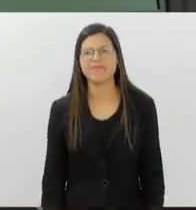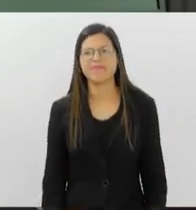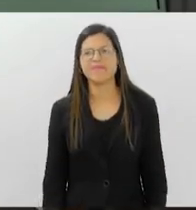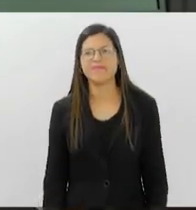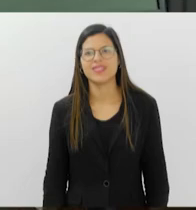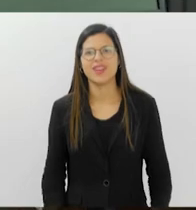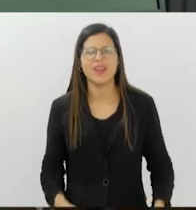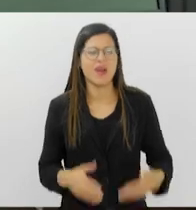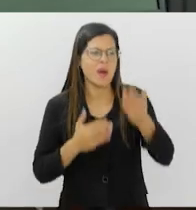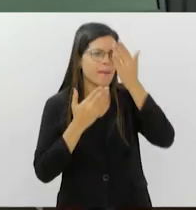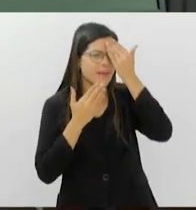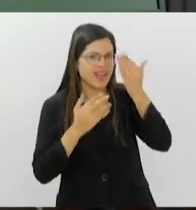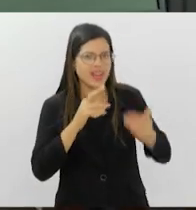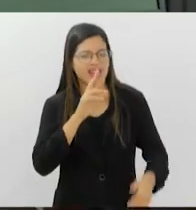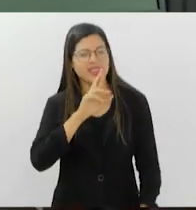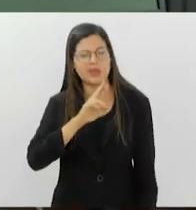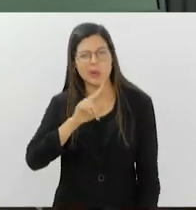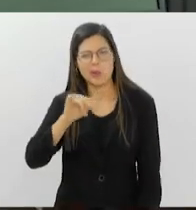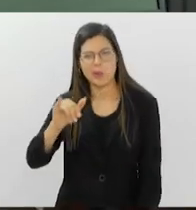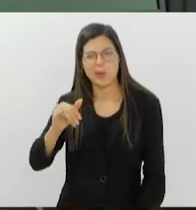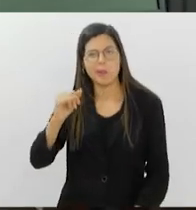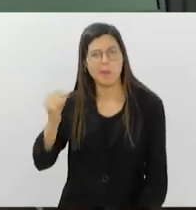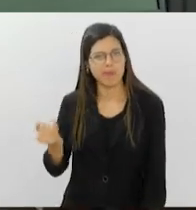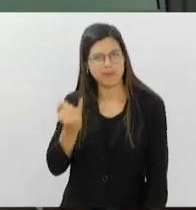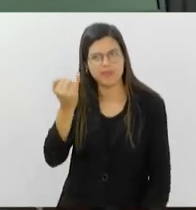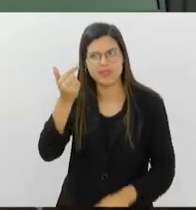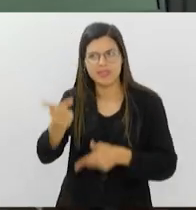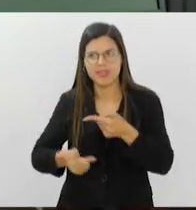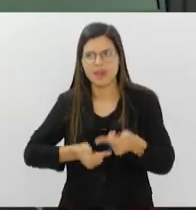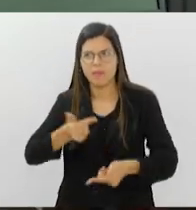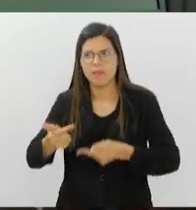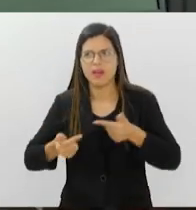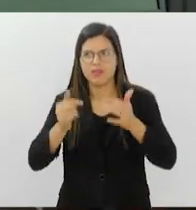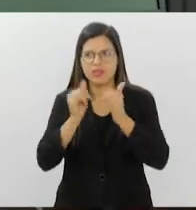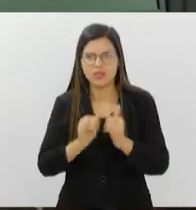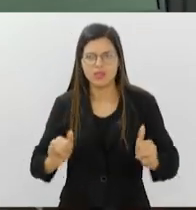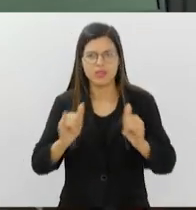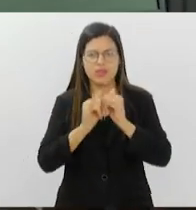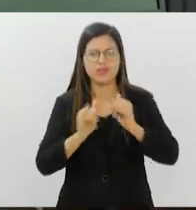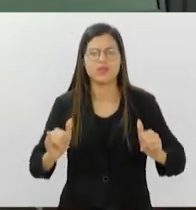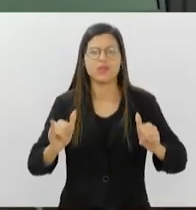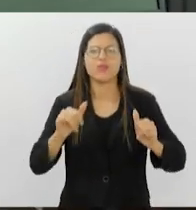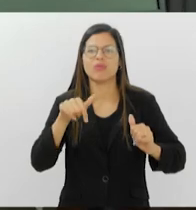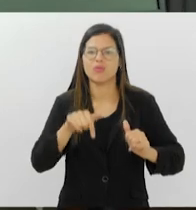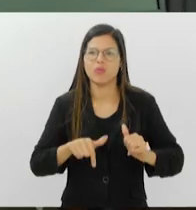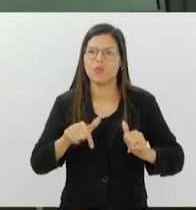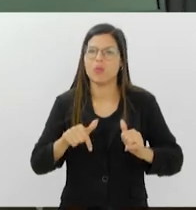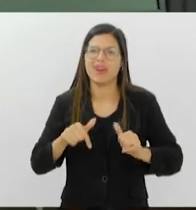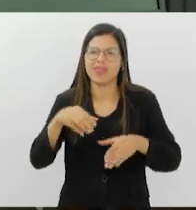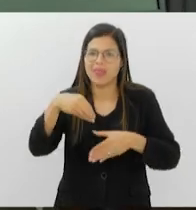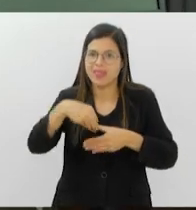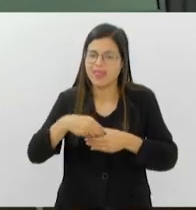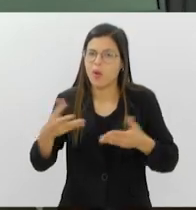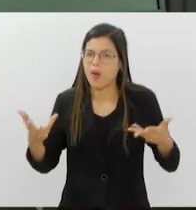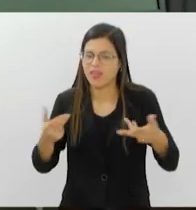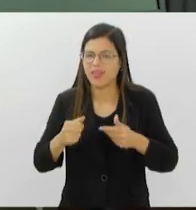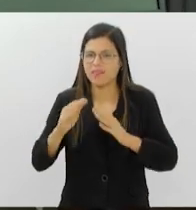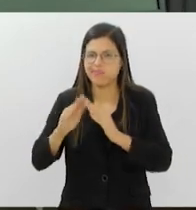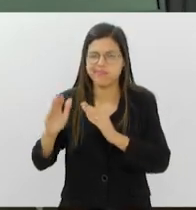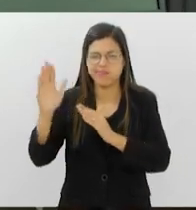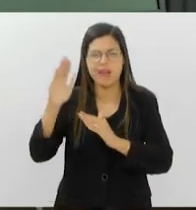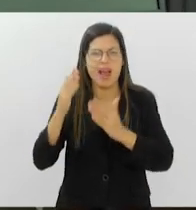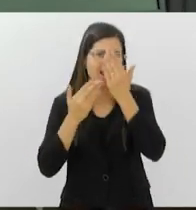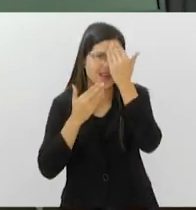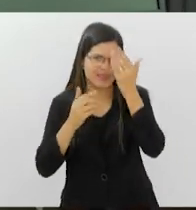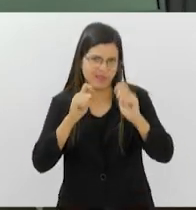Obrigado Rui é sempre importante esse tipo de trabalho né para divulgar os talentos que tem dentro das favelas Muito obrigado agradece aí o nosso